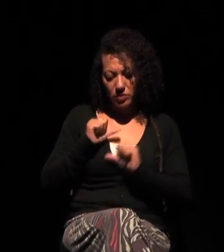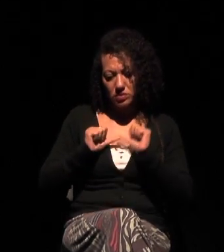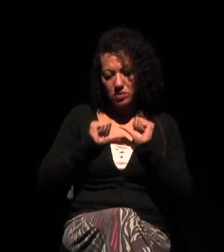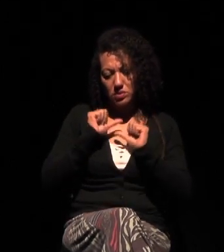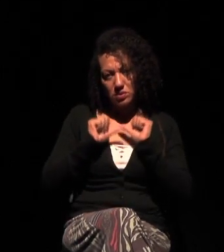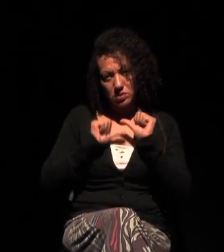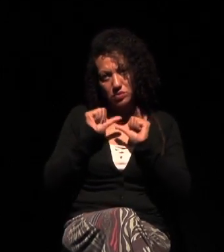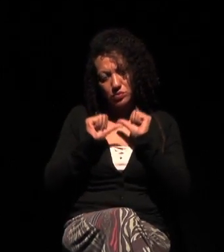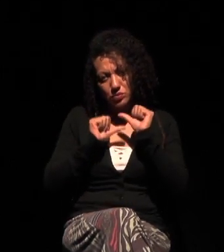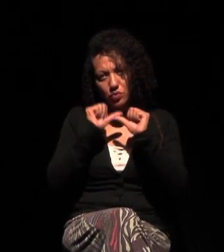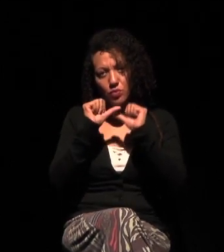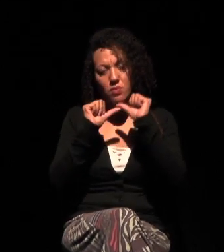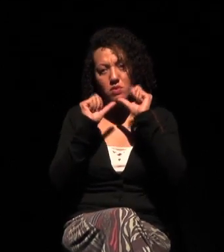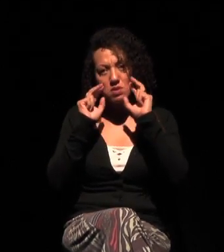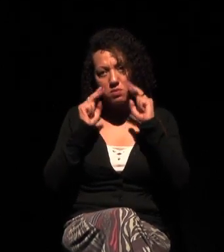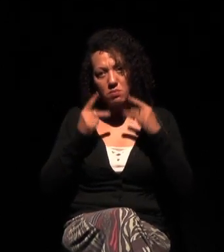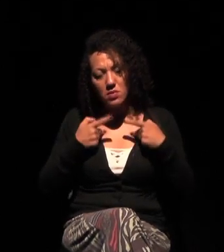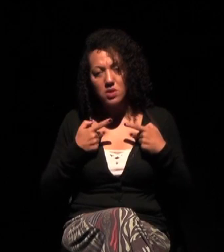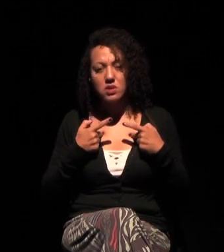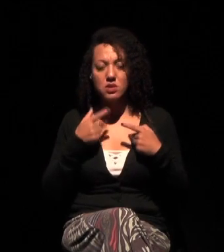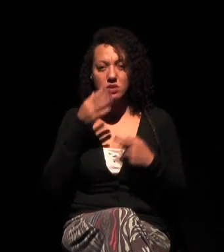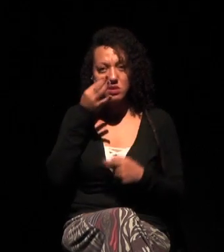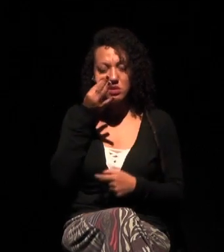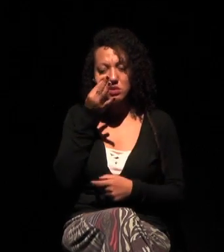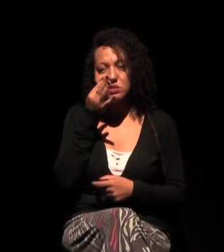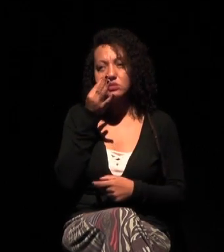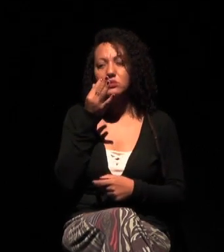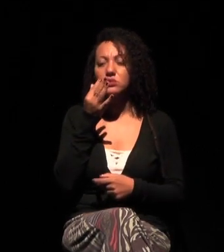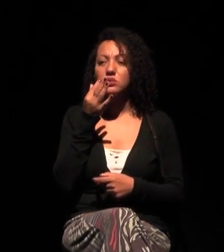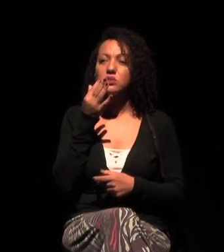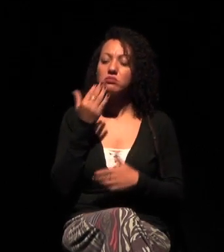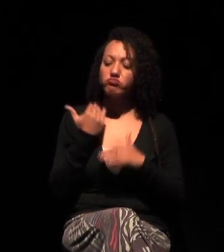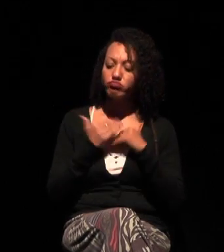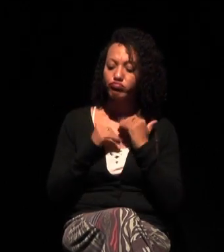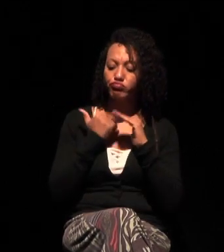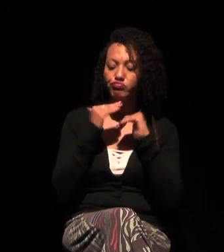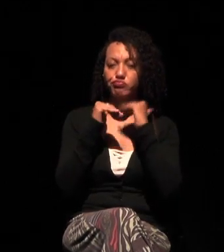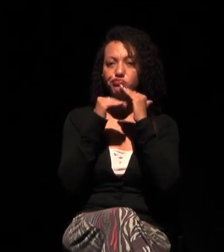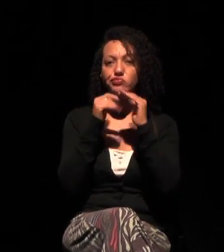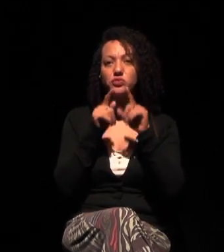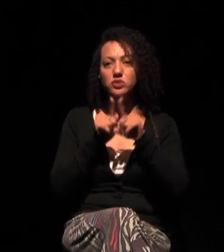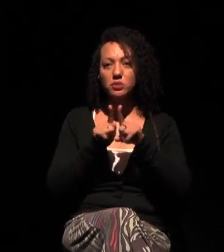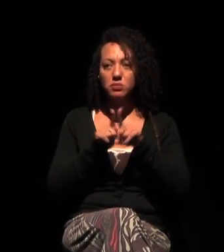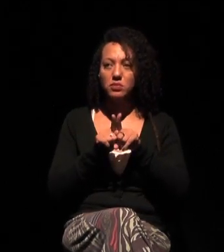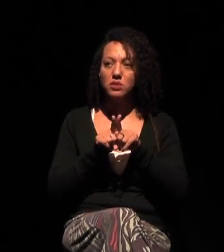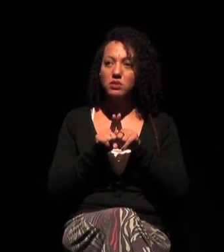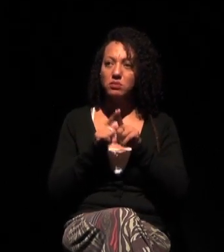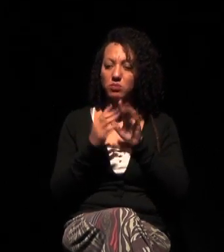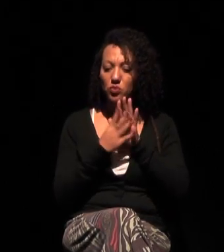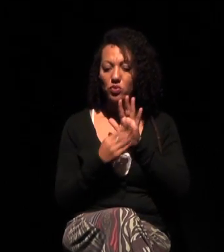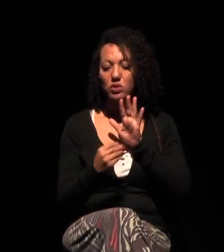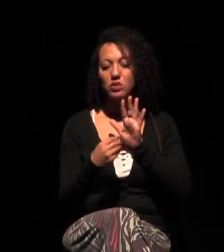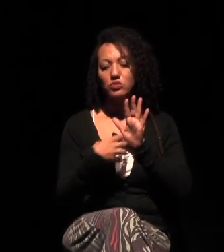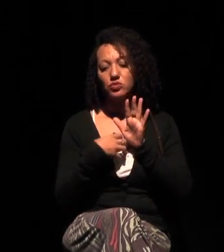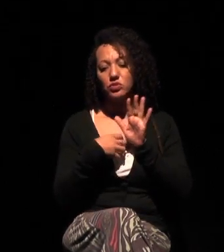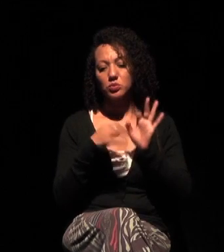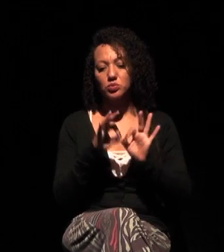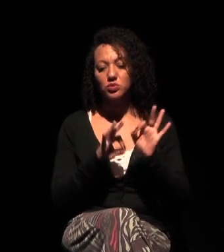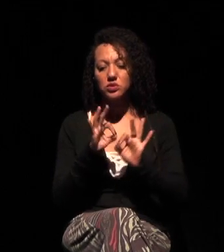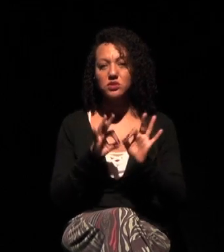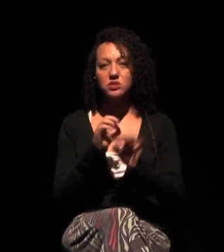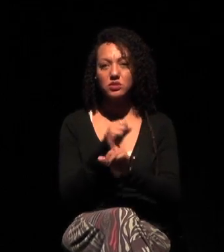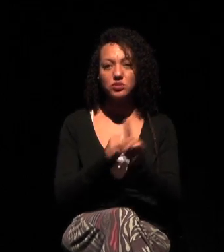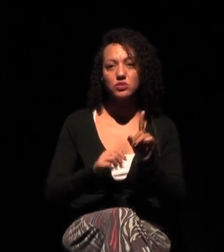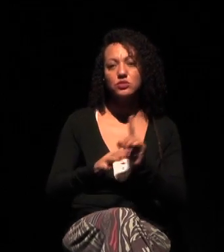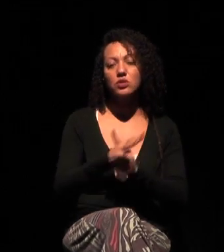enquanto gente enquanto seres humanos enquanto também é modelo de organização social